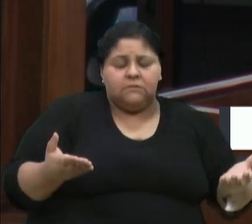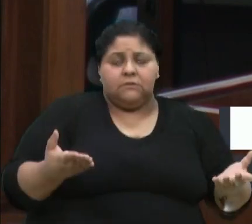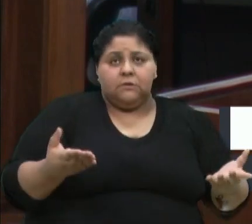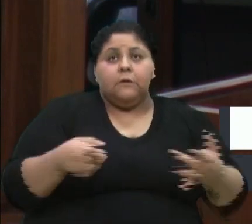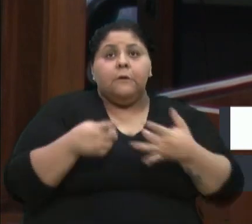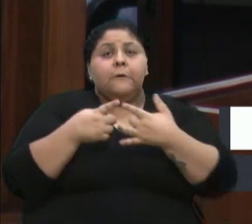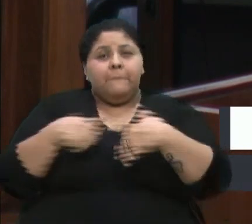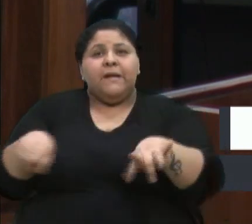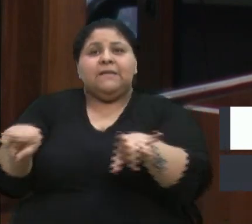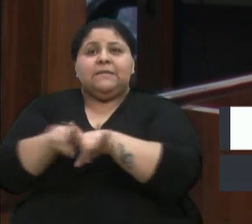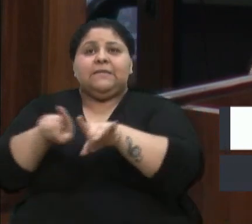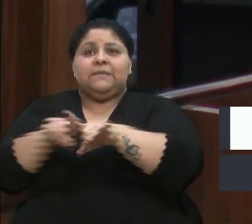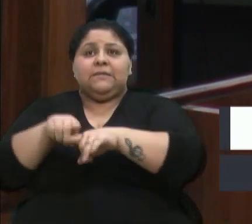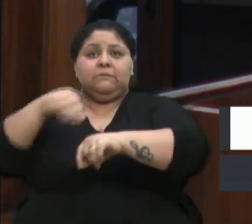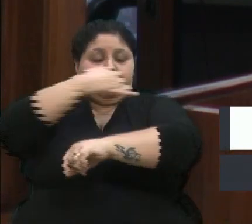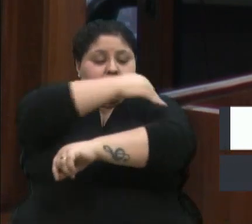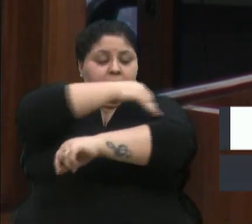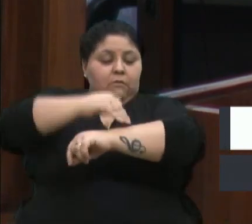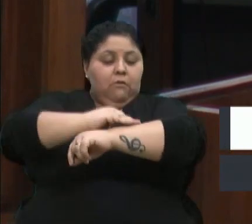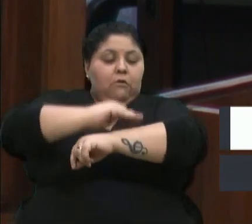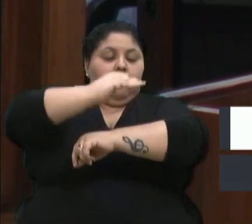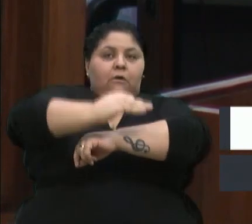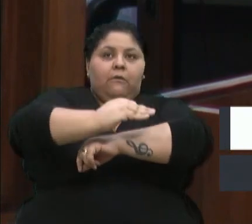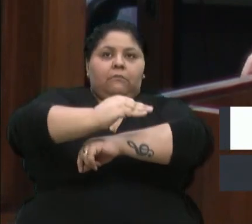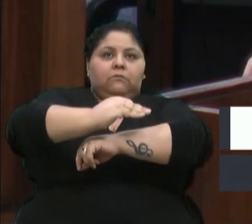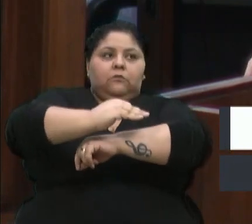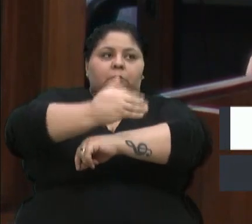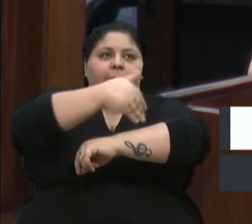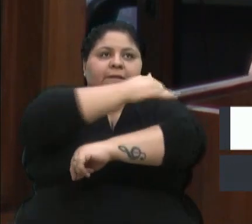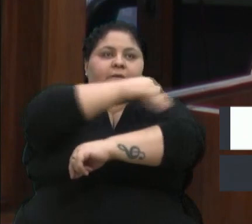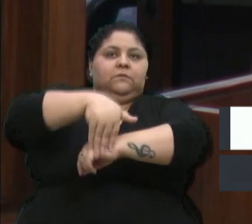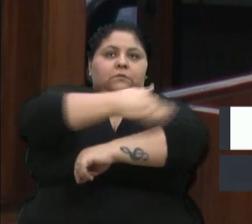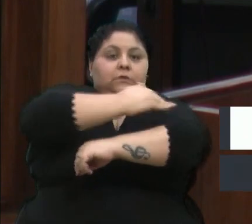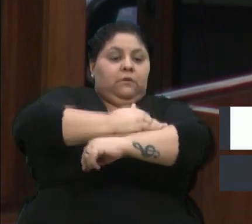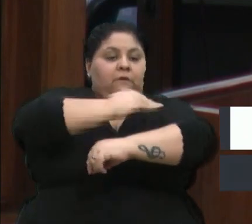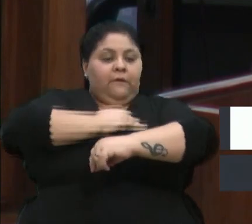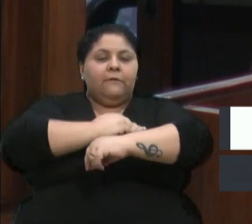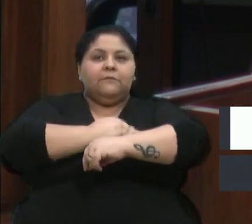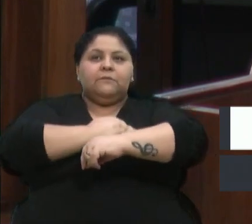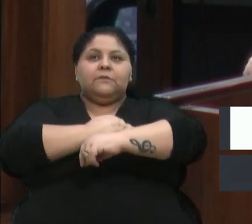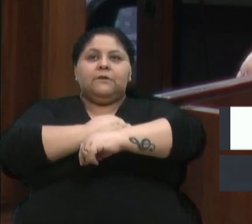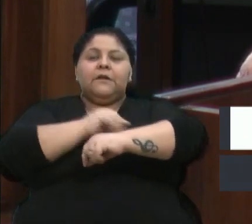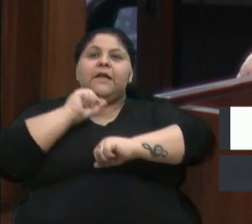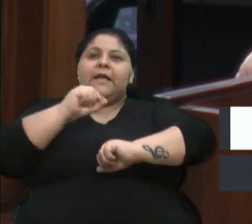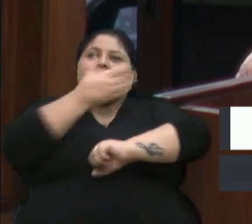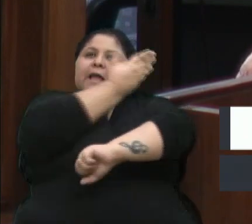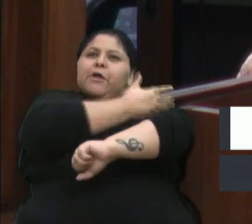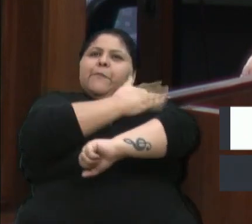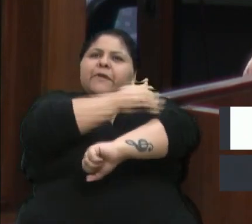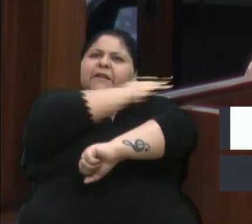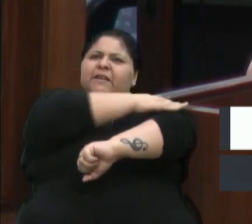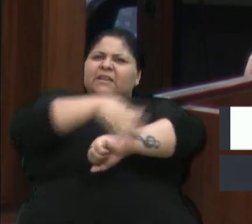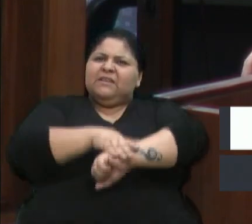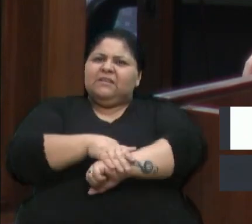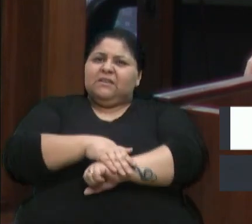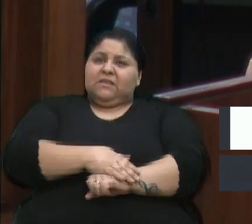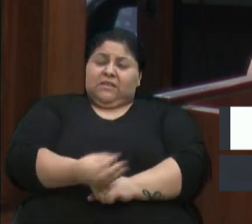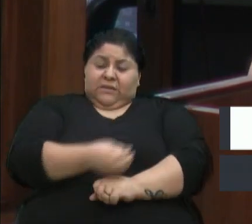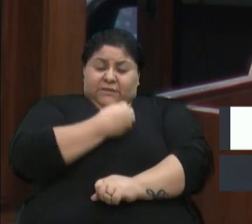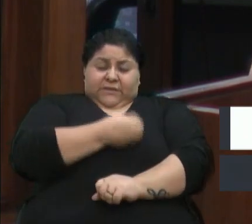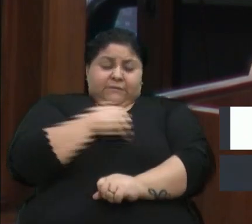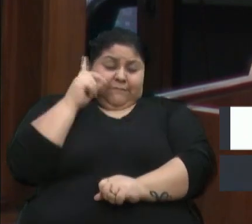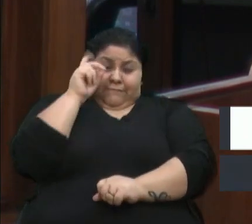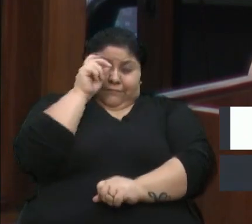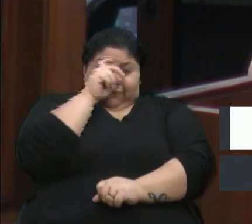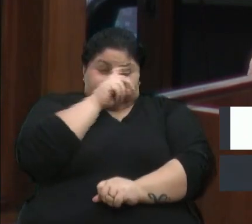mas a questão das calçadas também. Quem treina na rua passa por tanta dificuldade em algumas